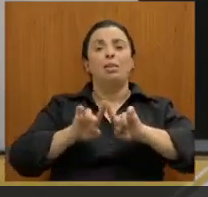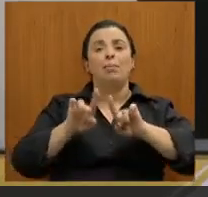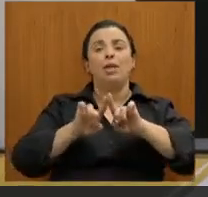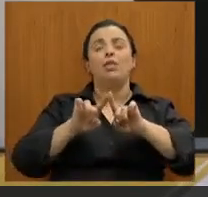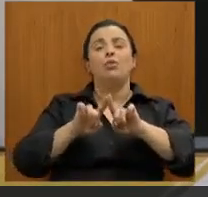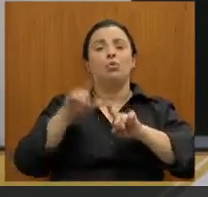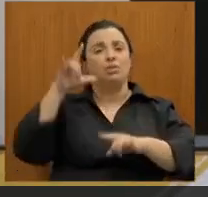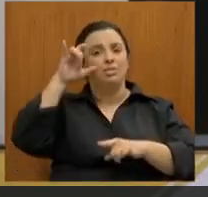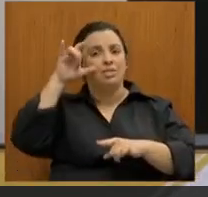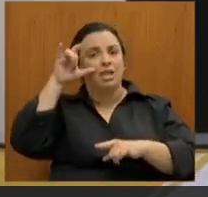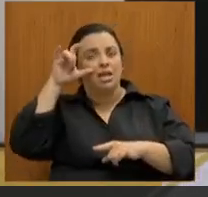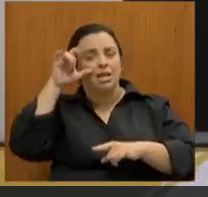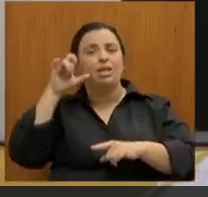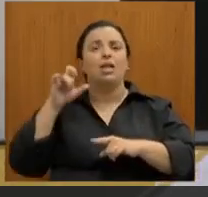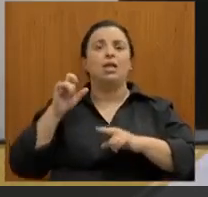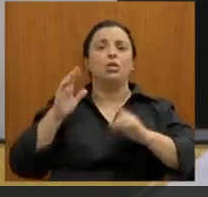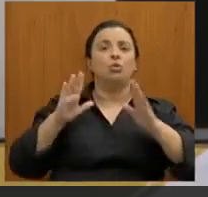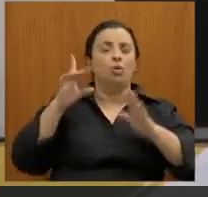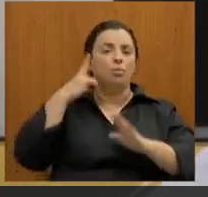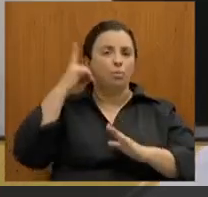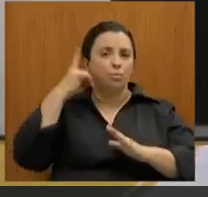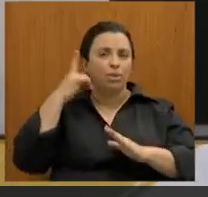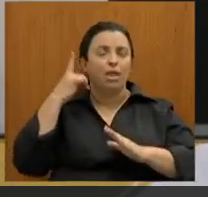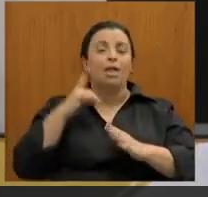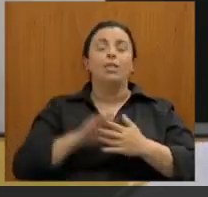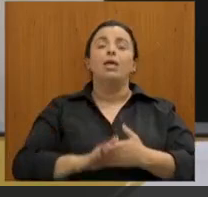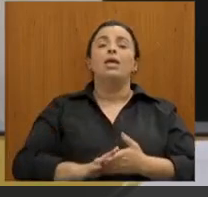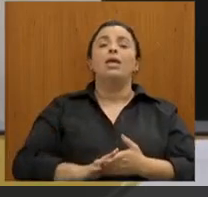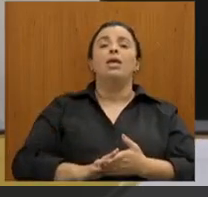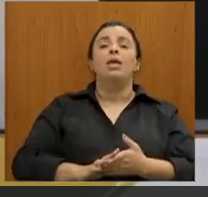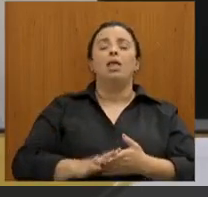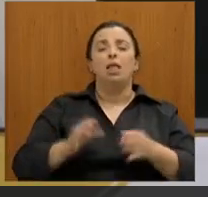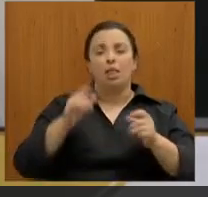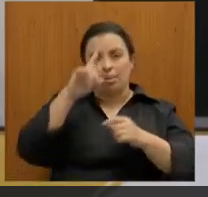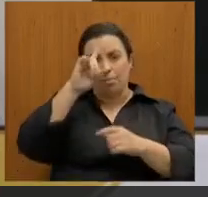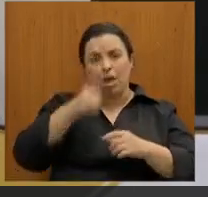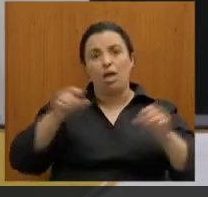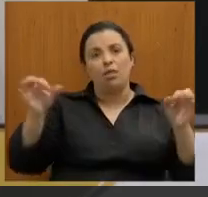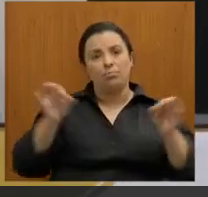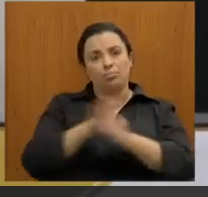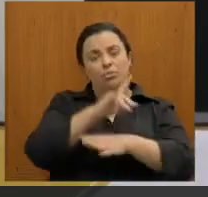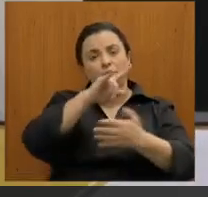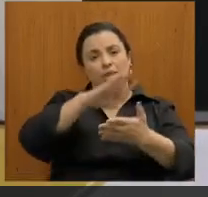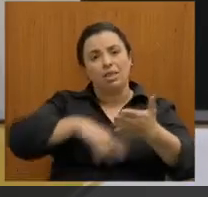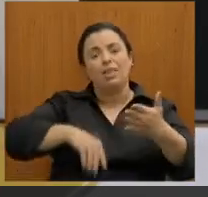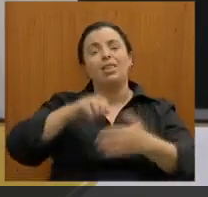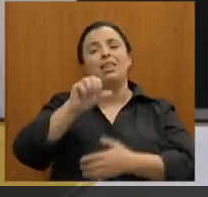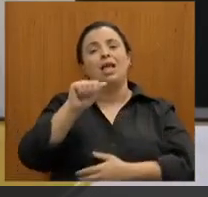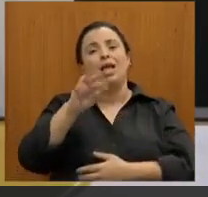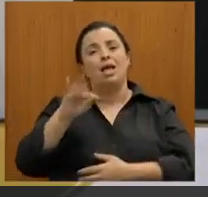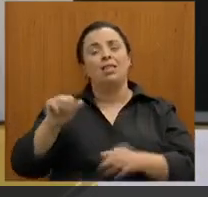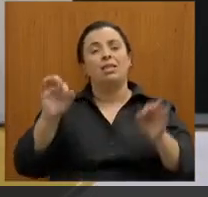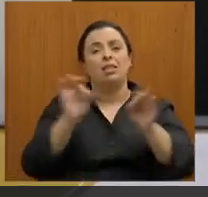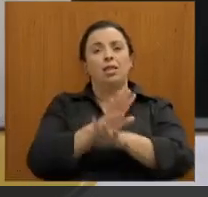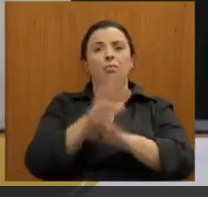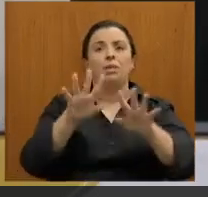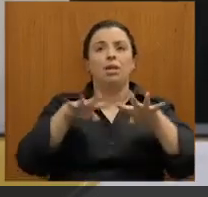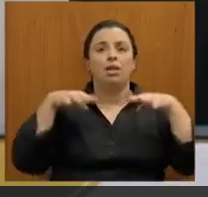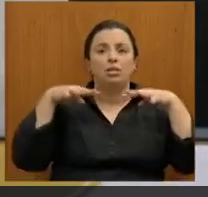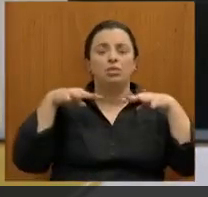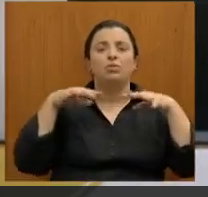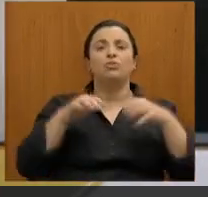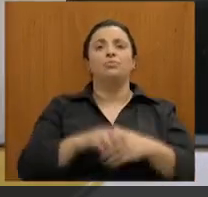e demais participantes determina a lavratura da ata e encerra os trabalhos muito obrigada